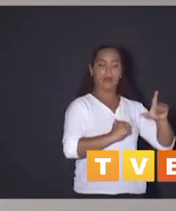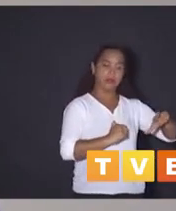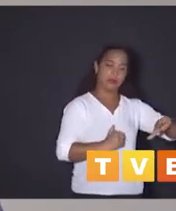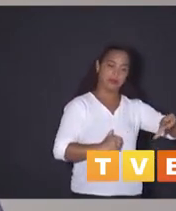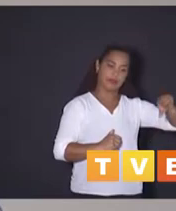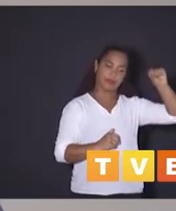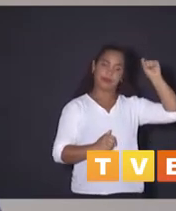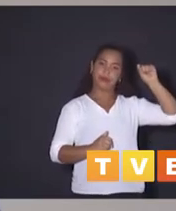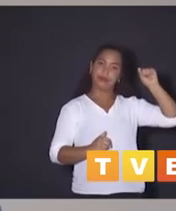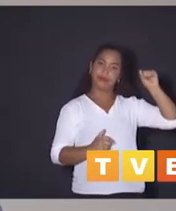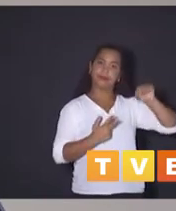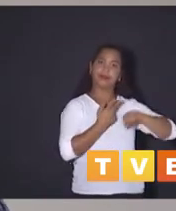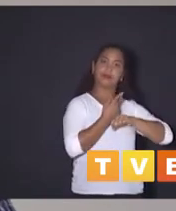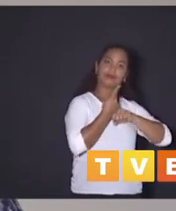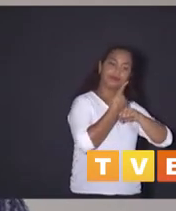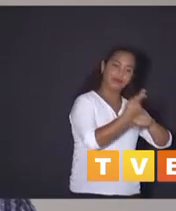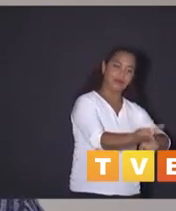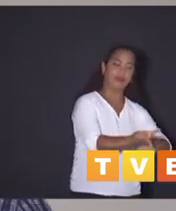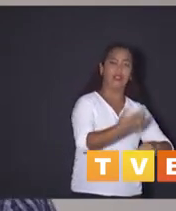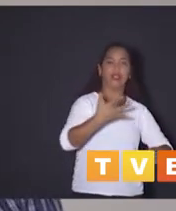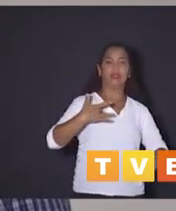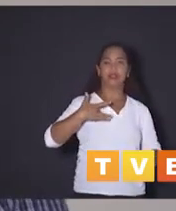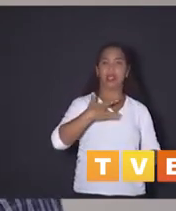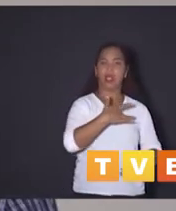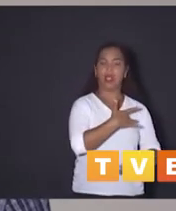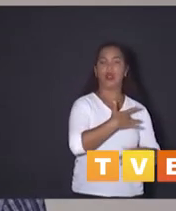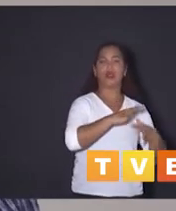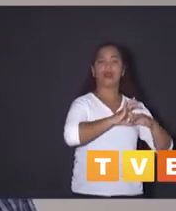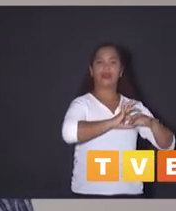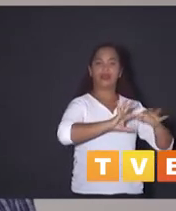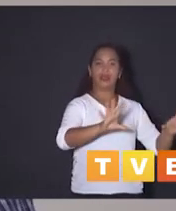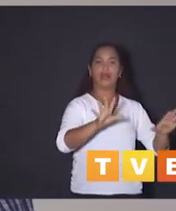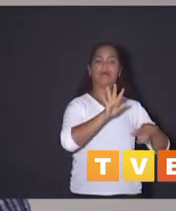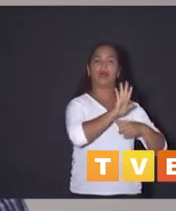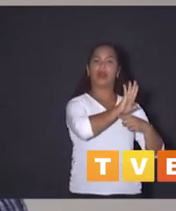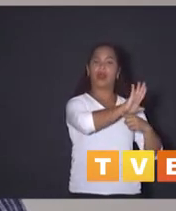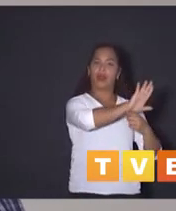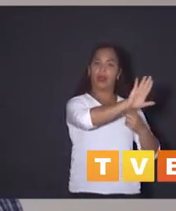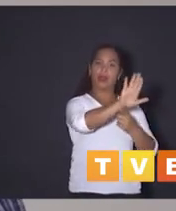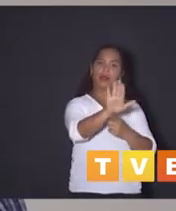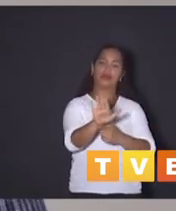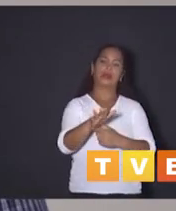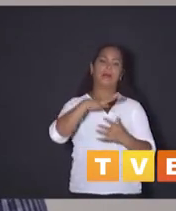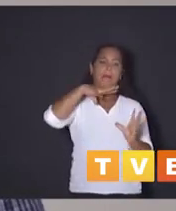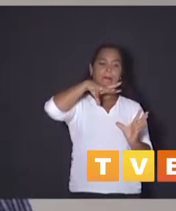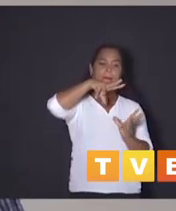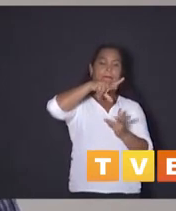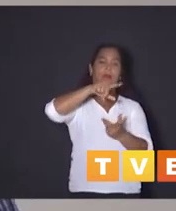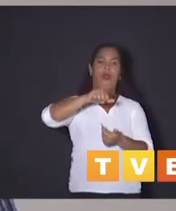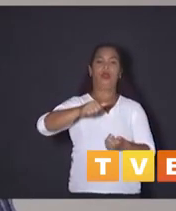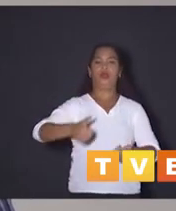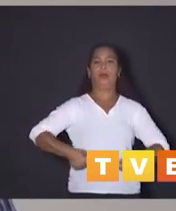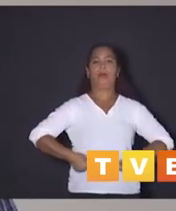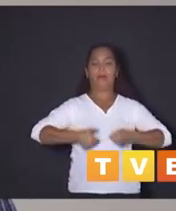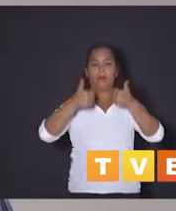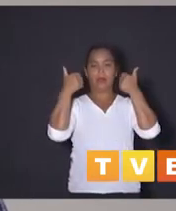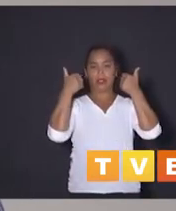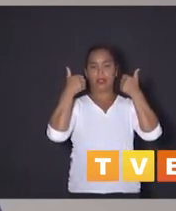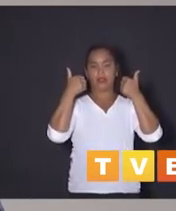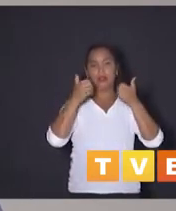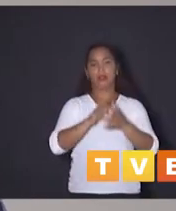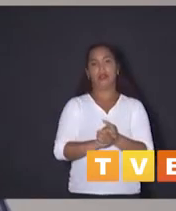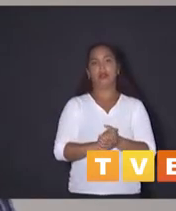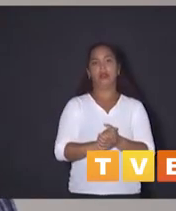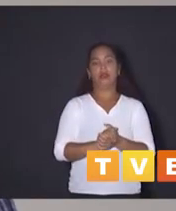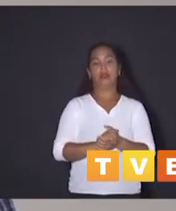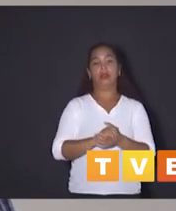atacar buscam uma alimentação saudável pra mim eu estou dando a minha contribuição ea nossa contribuição para que o mundo possa ser um pouco mais sustentável e não